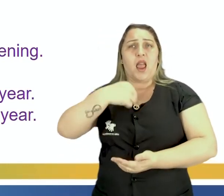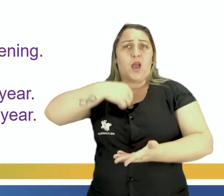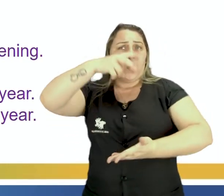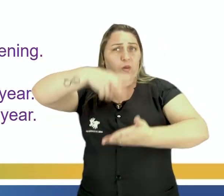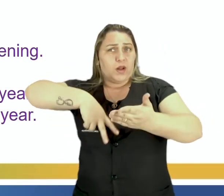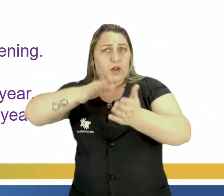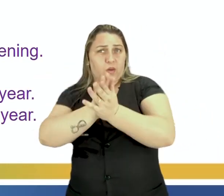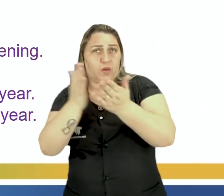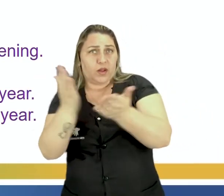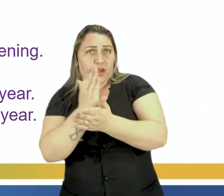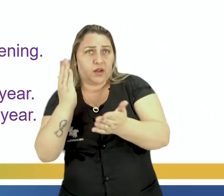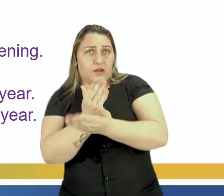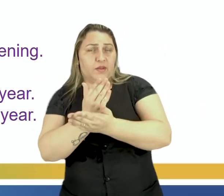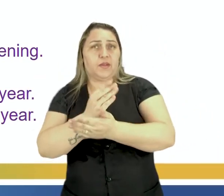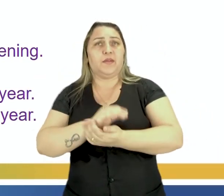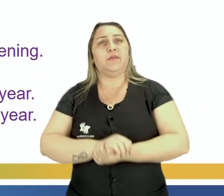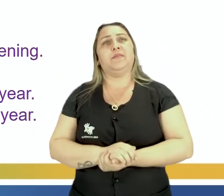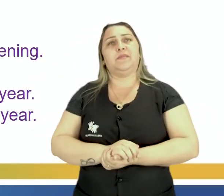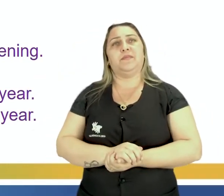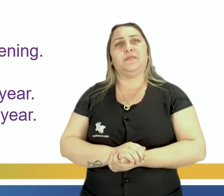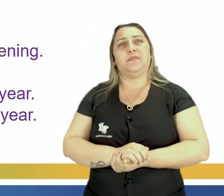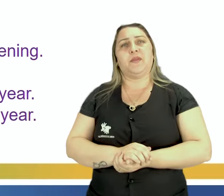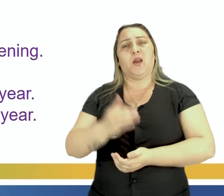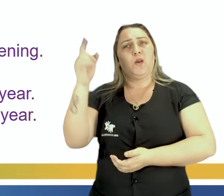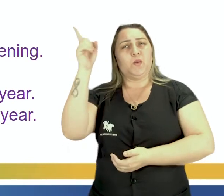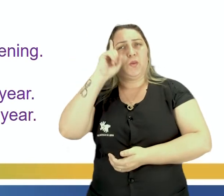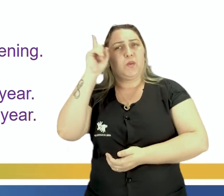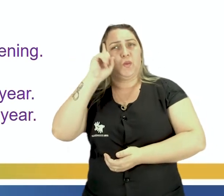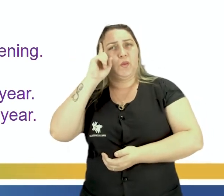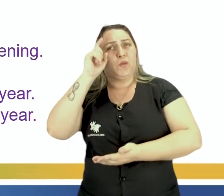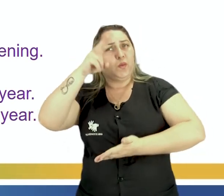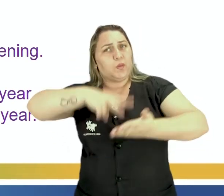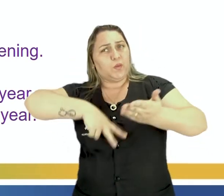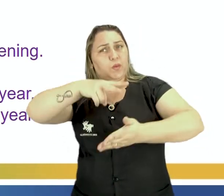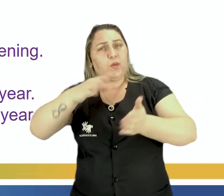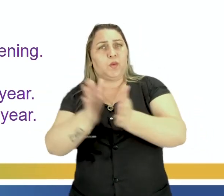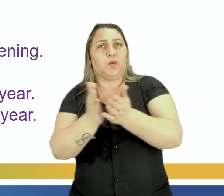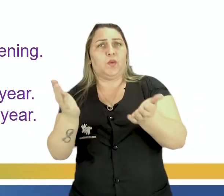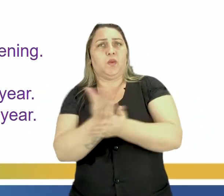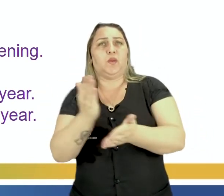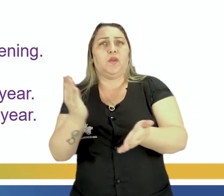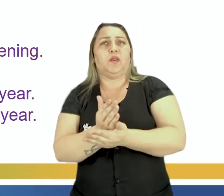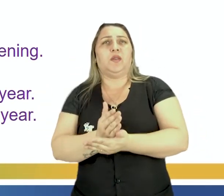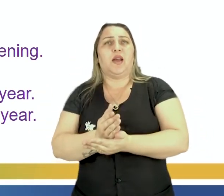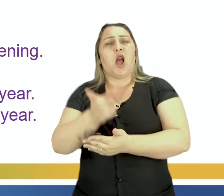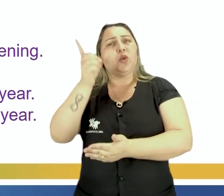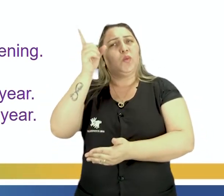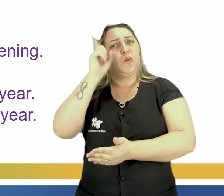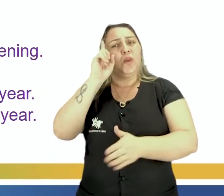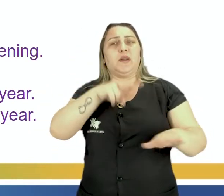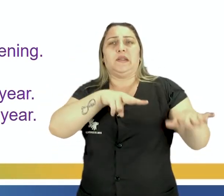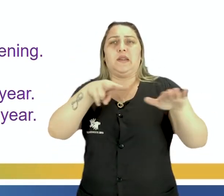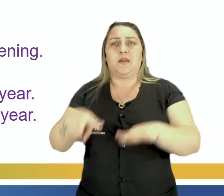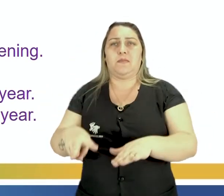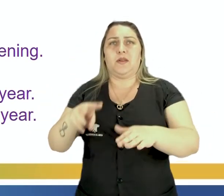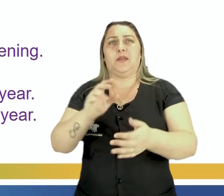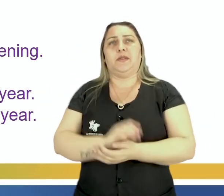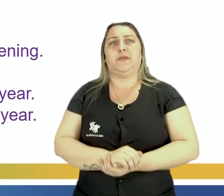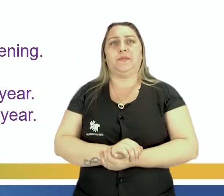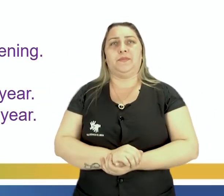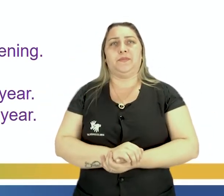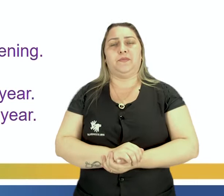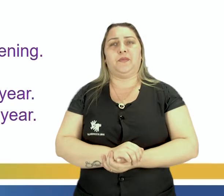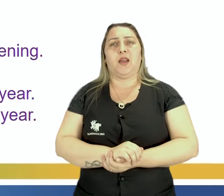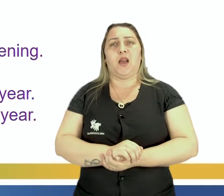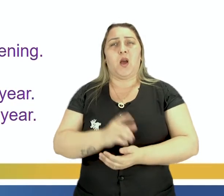ver aí os exemplos. Every day, todo dia. Every week, toda semana. Every